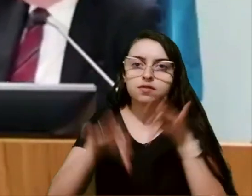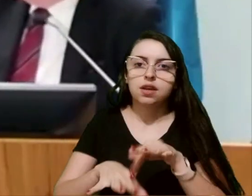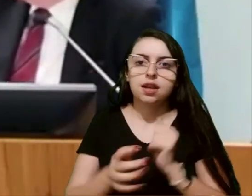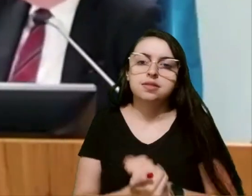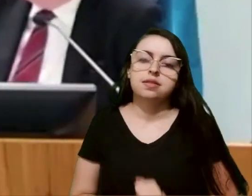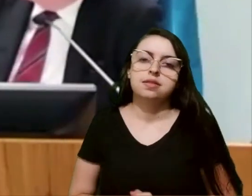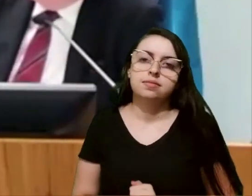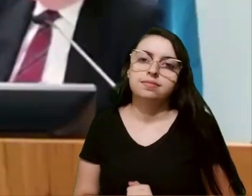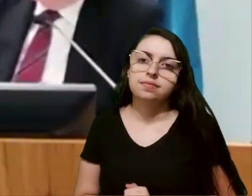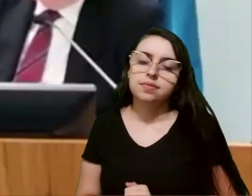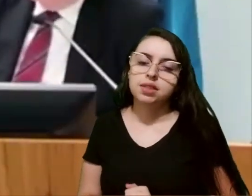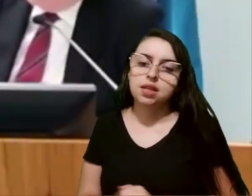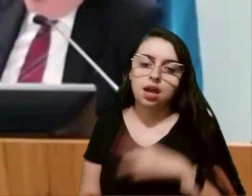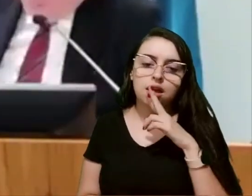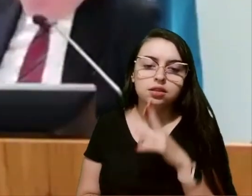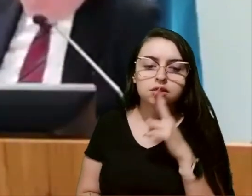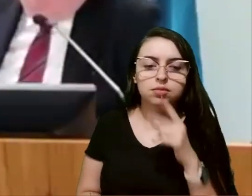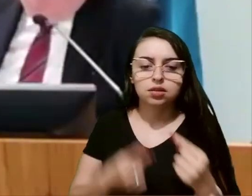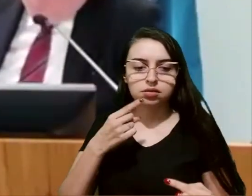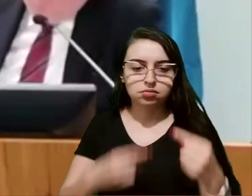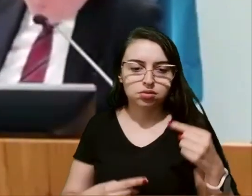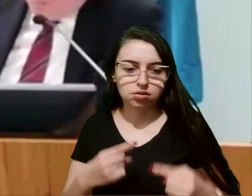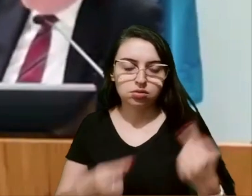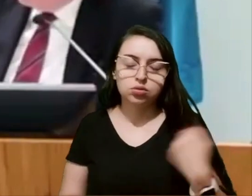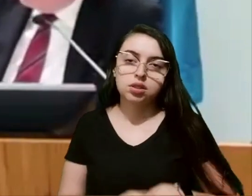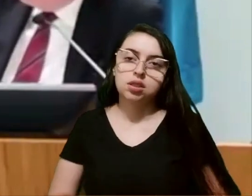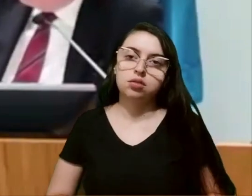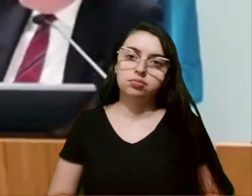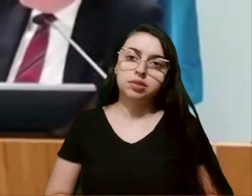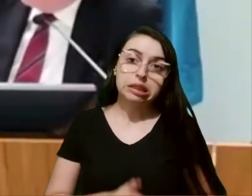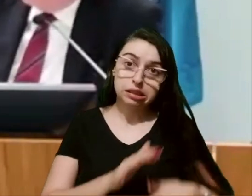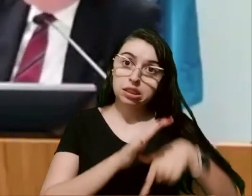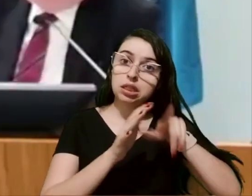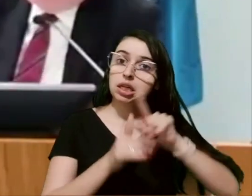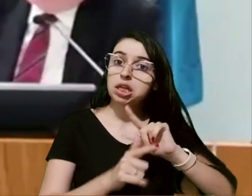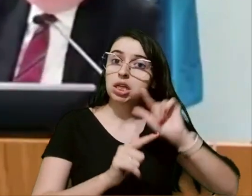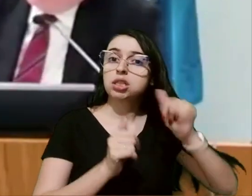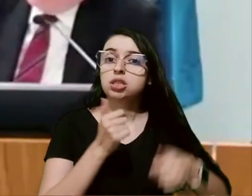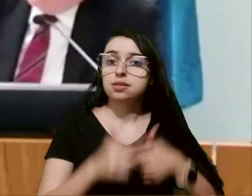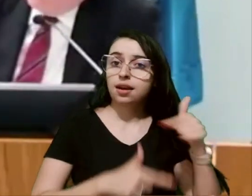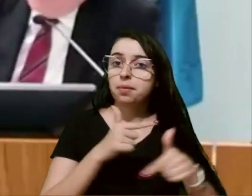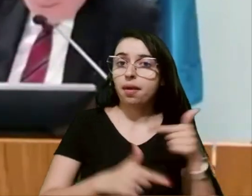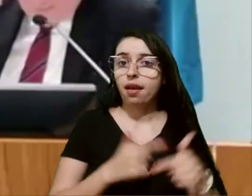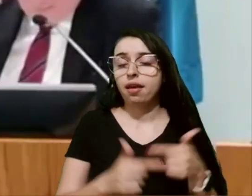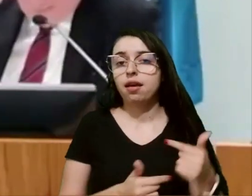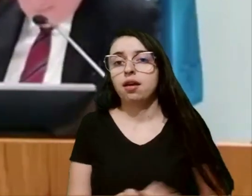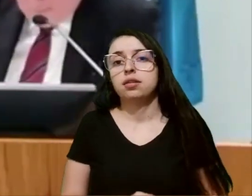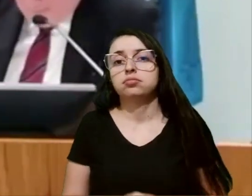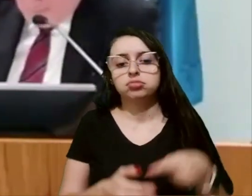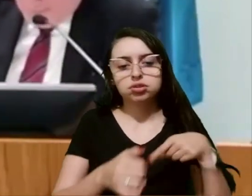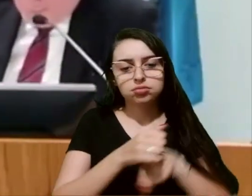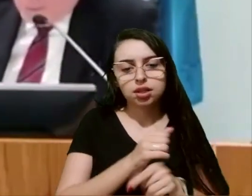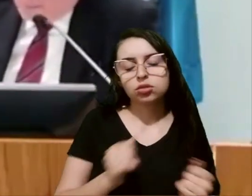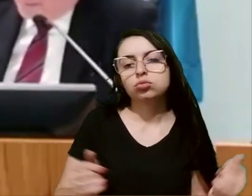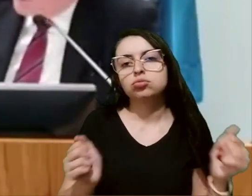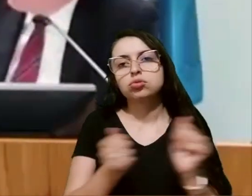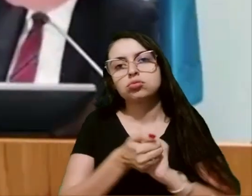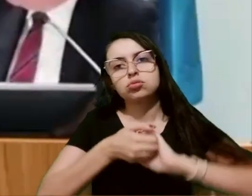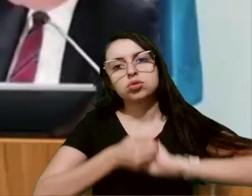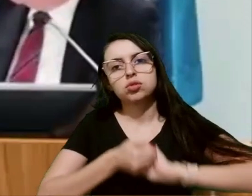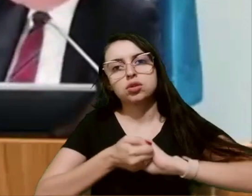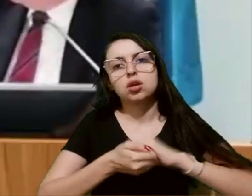julgada, para a solução, pacificação do conflito, isso muito antes até de se trabalhar a ideia